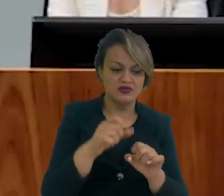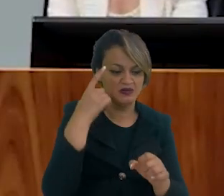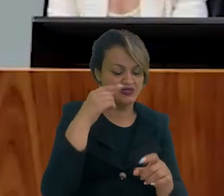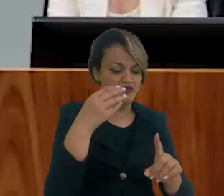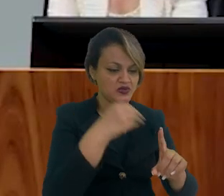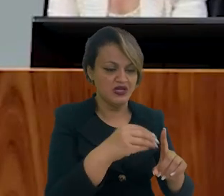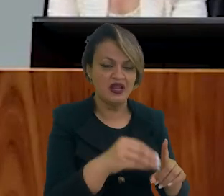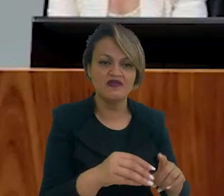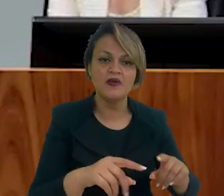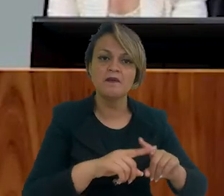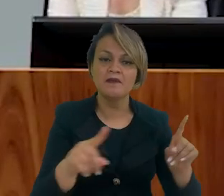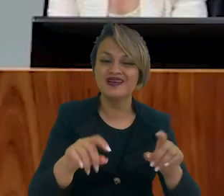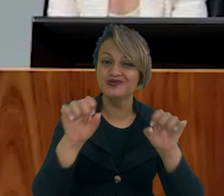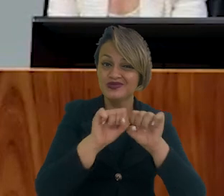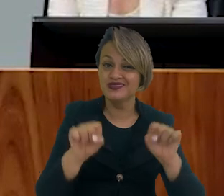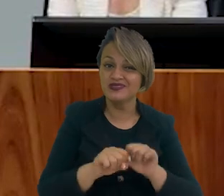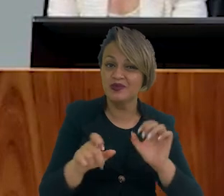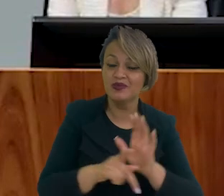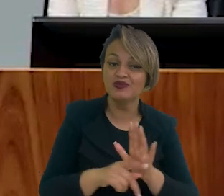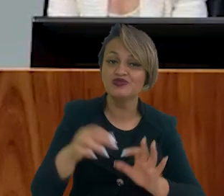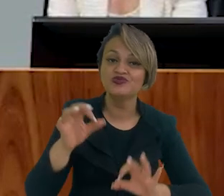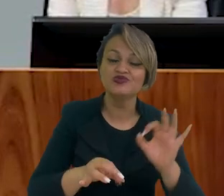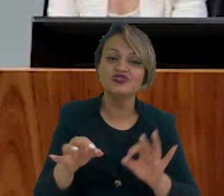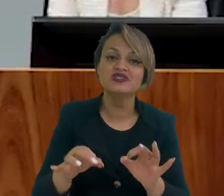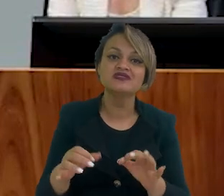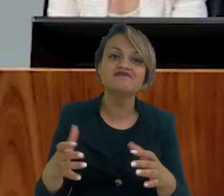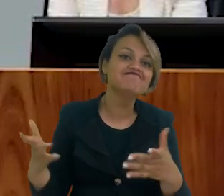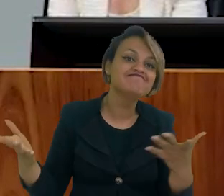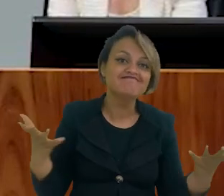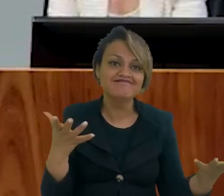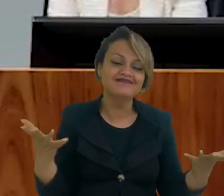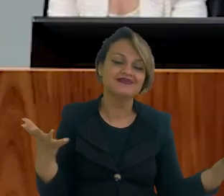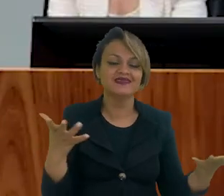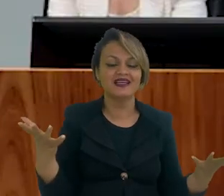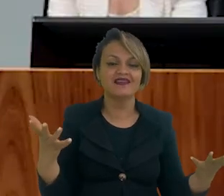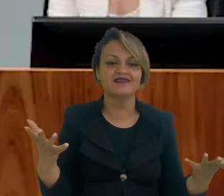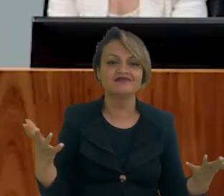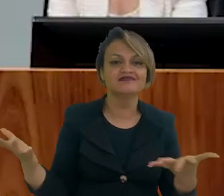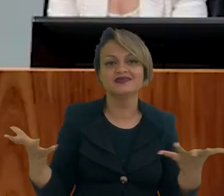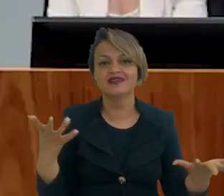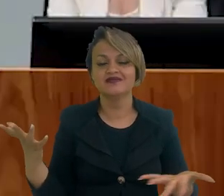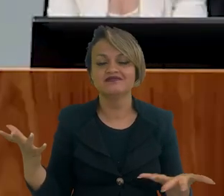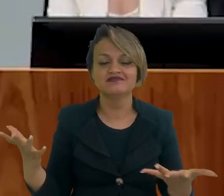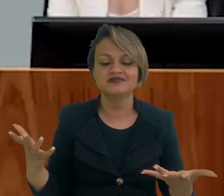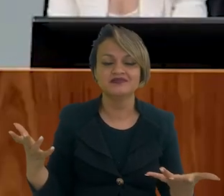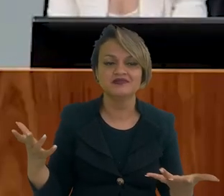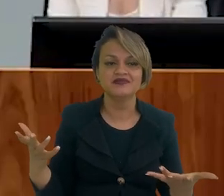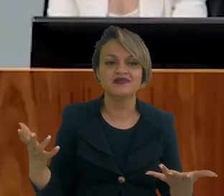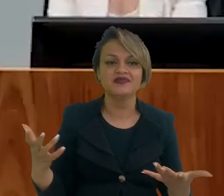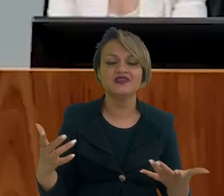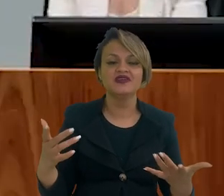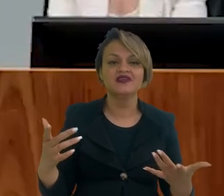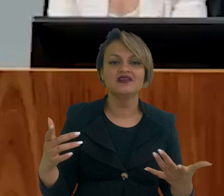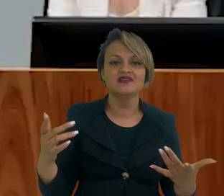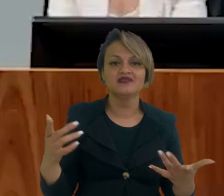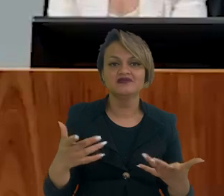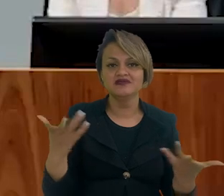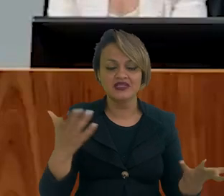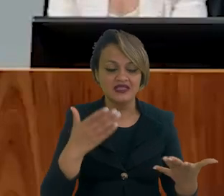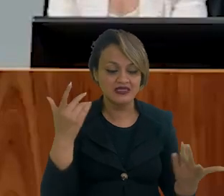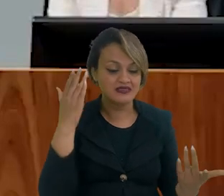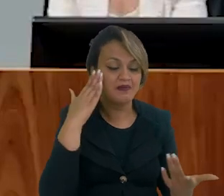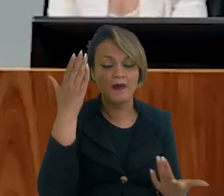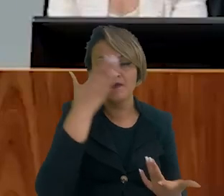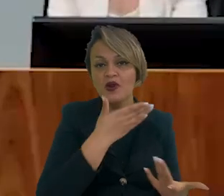uma lei os microsistemas protegerem mais as partes vulneráveis e no sistema da Justiça também não houvesse essa